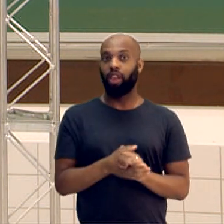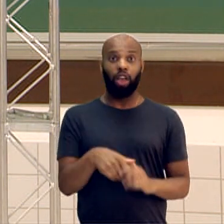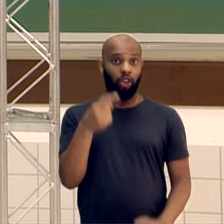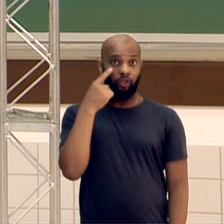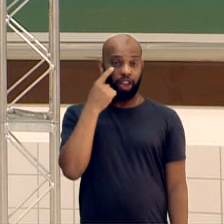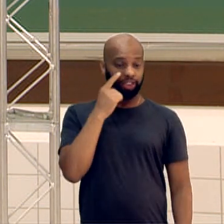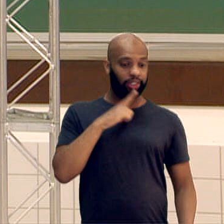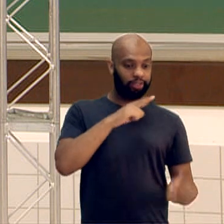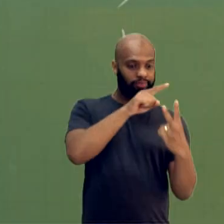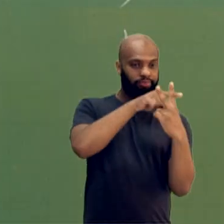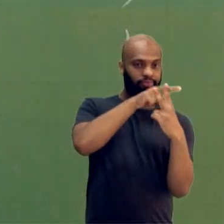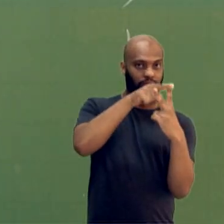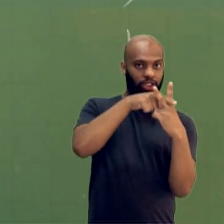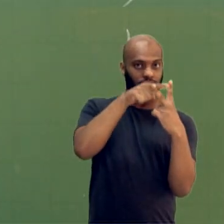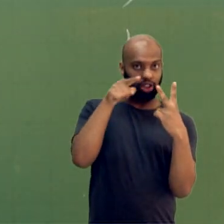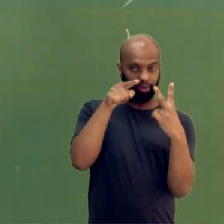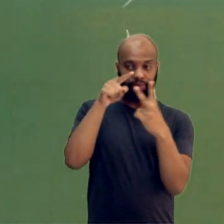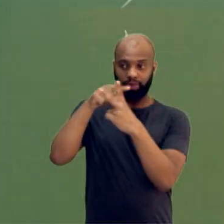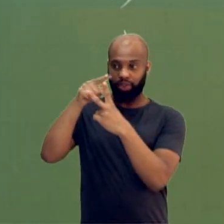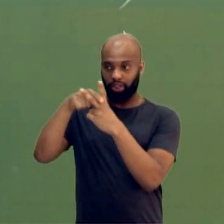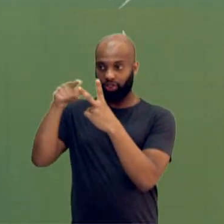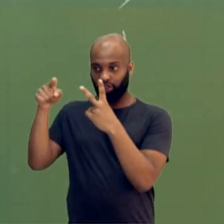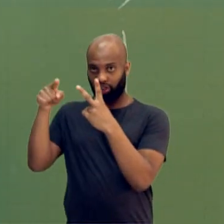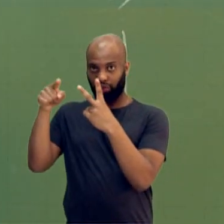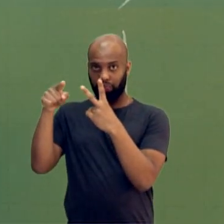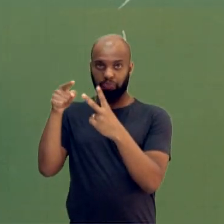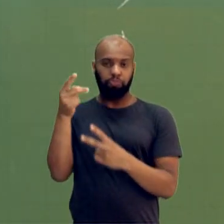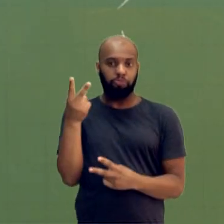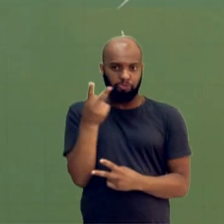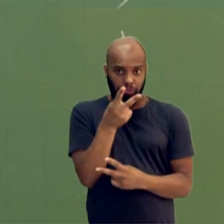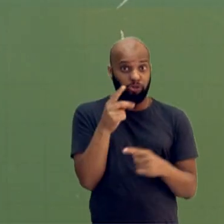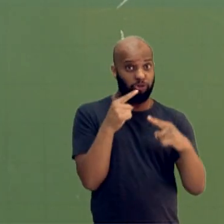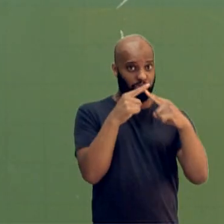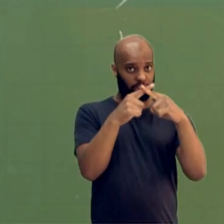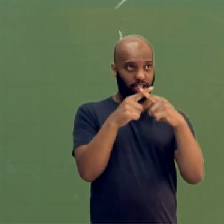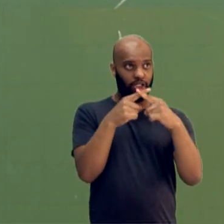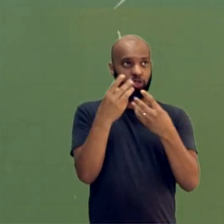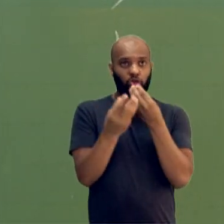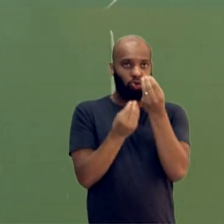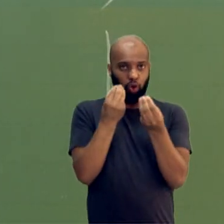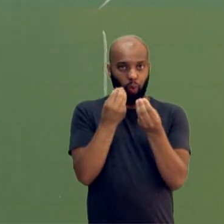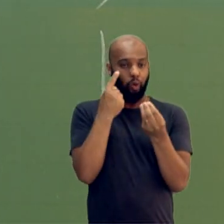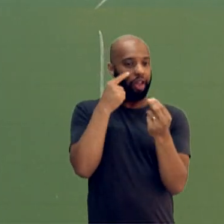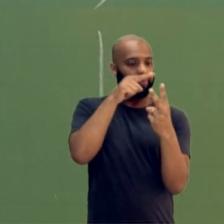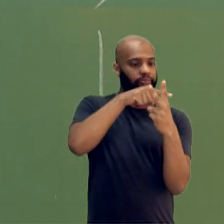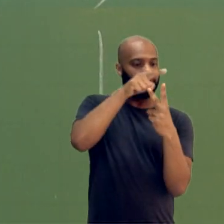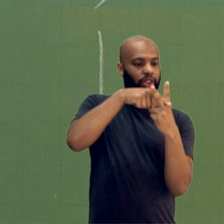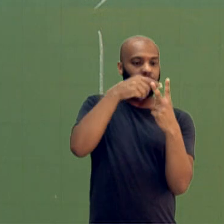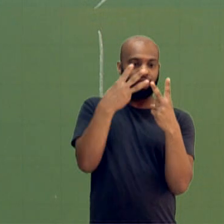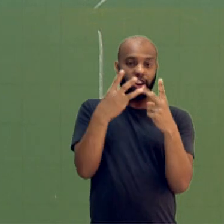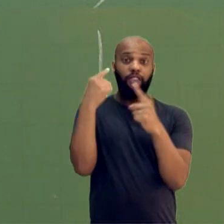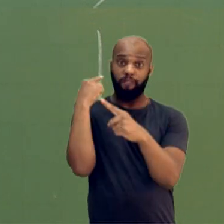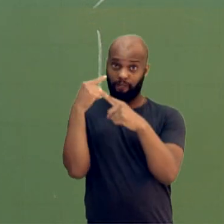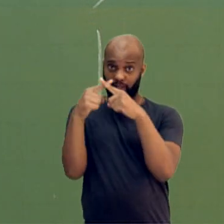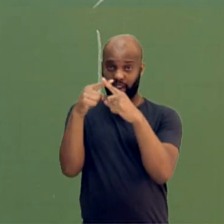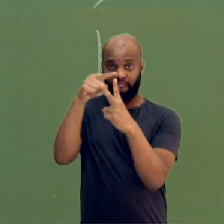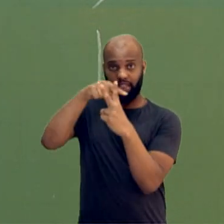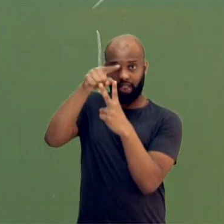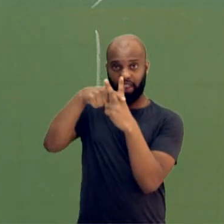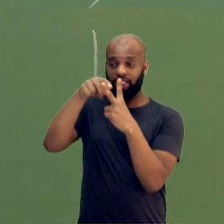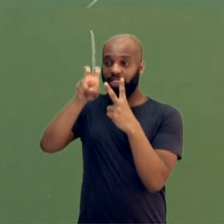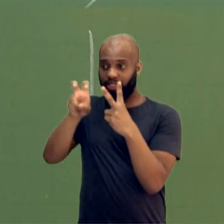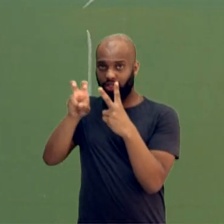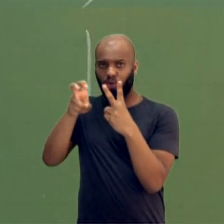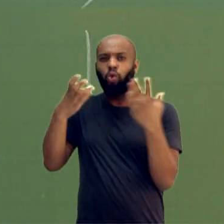dois radicais diferentes, nós vamos ter a seguinte situação. Raiz de 3 vezes a raiz de 5. Ou seja,